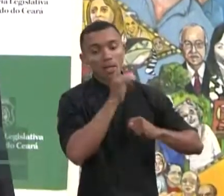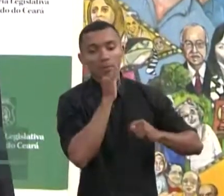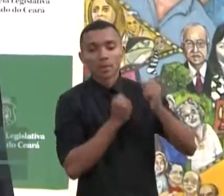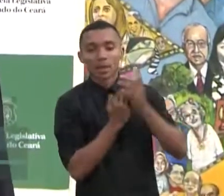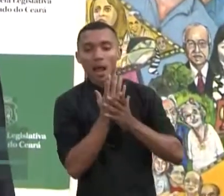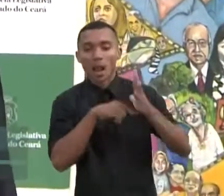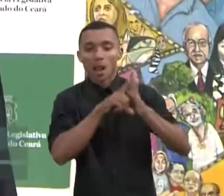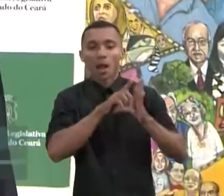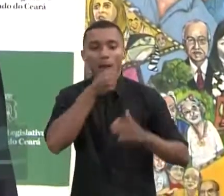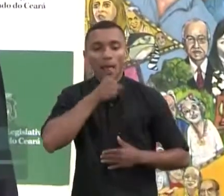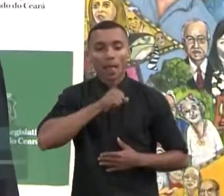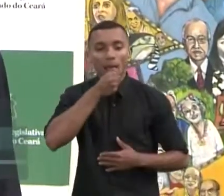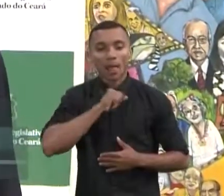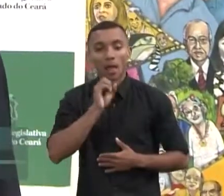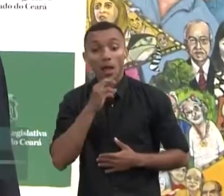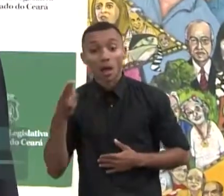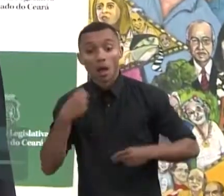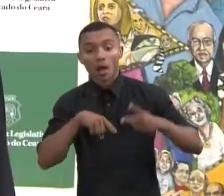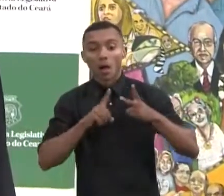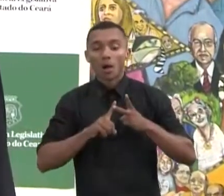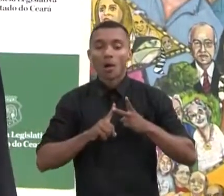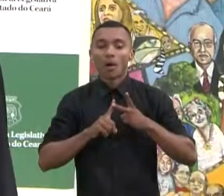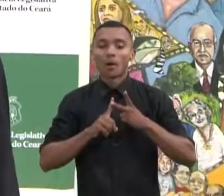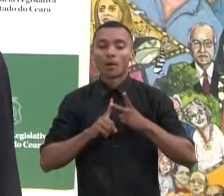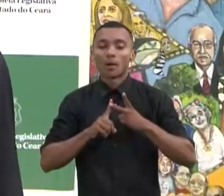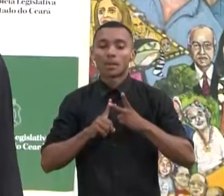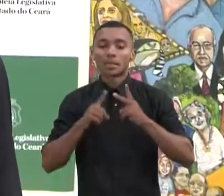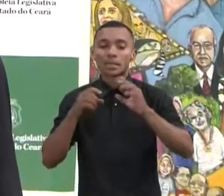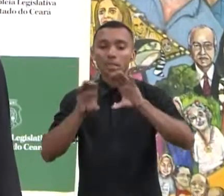sorveteria, abrir um salão de beleza,